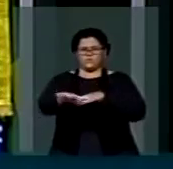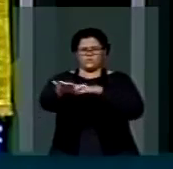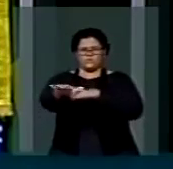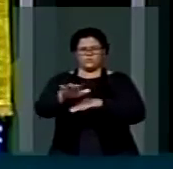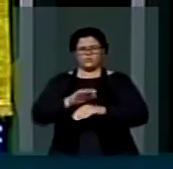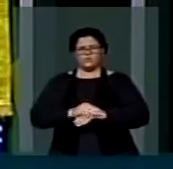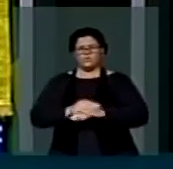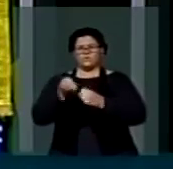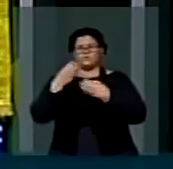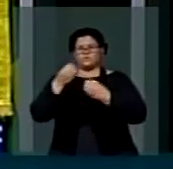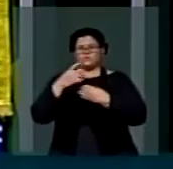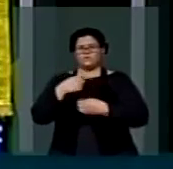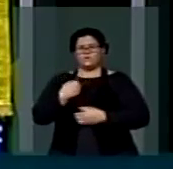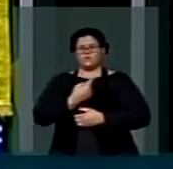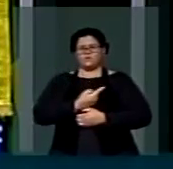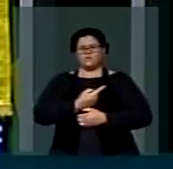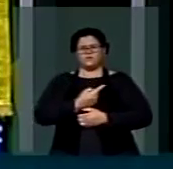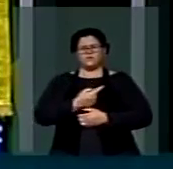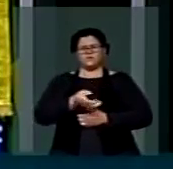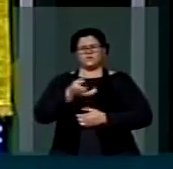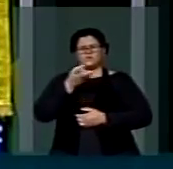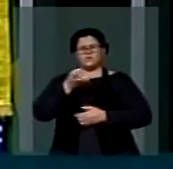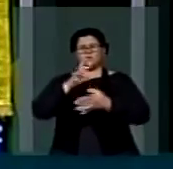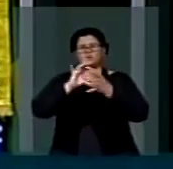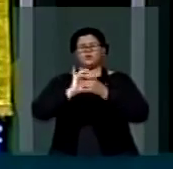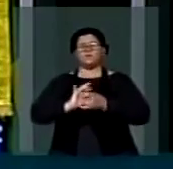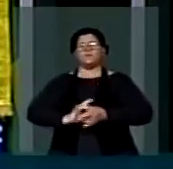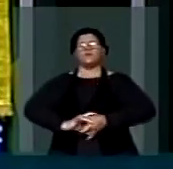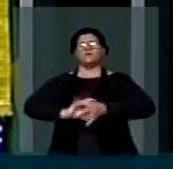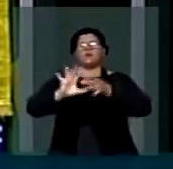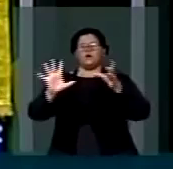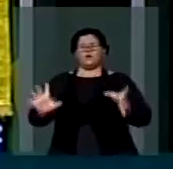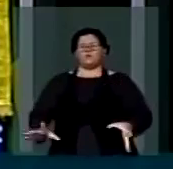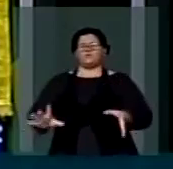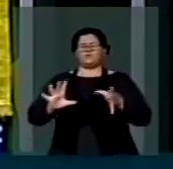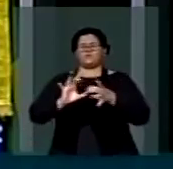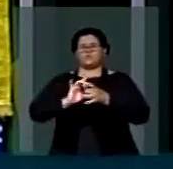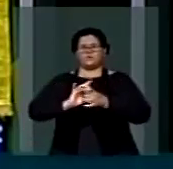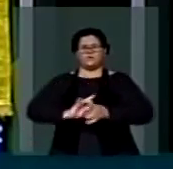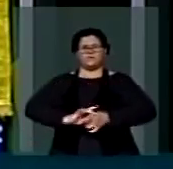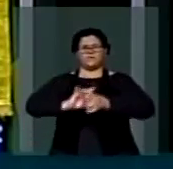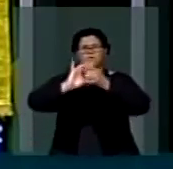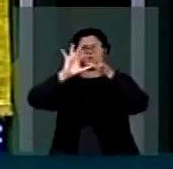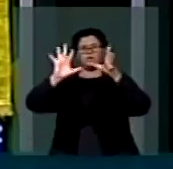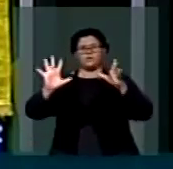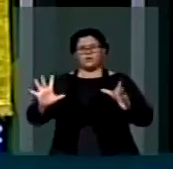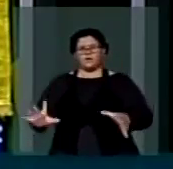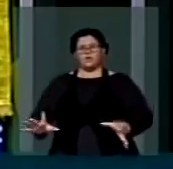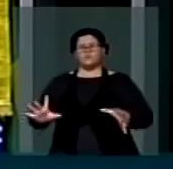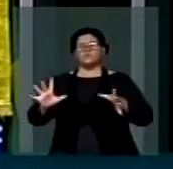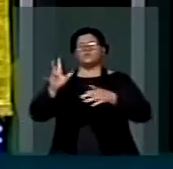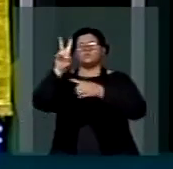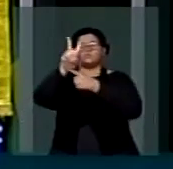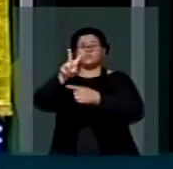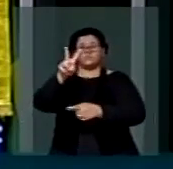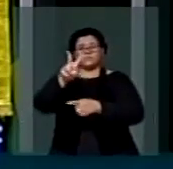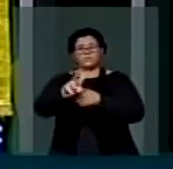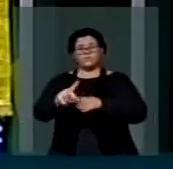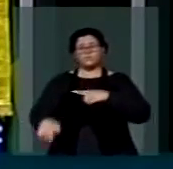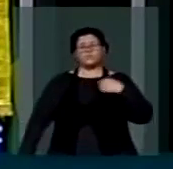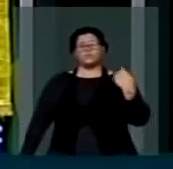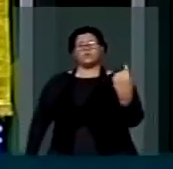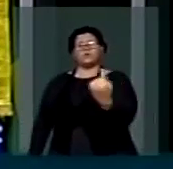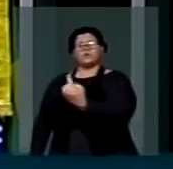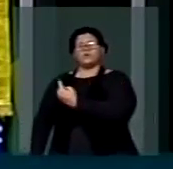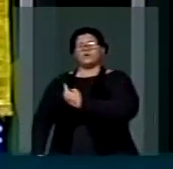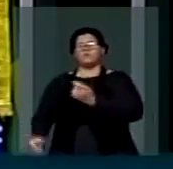Liberdade, liberdade, abre as asas sobre nós, e que a voz da igualdade seja